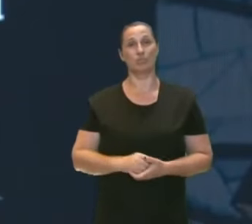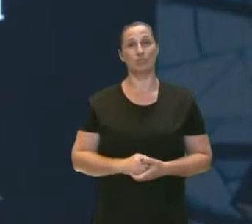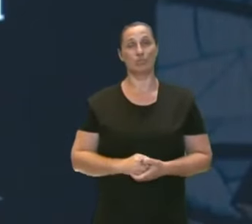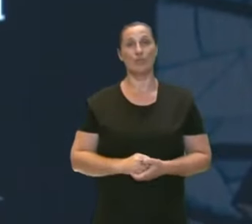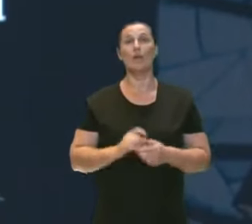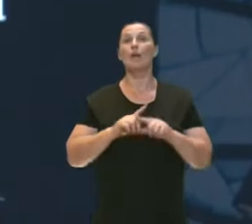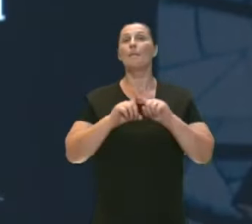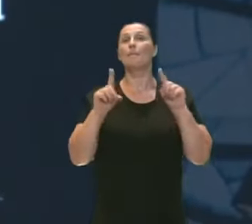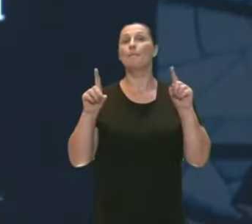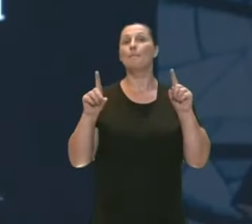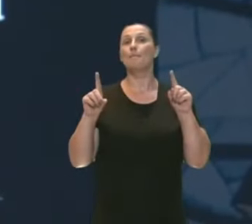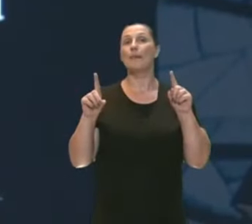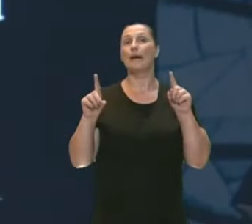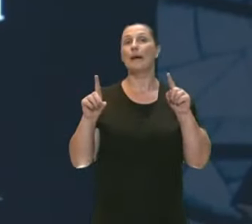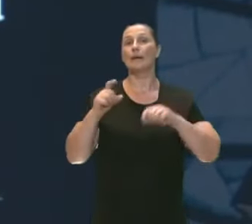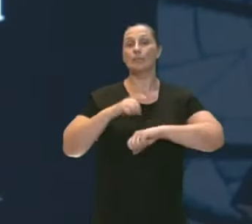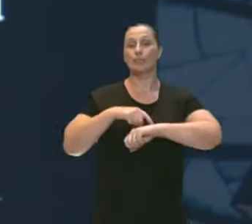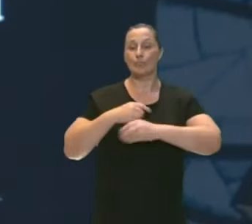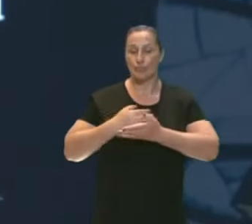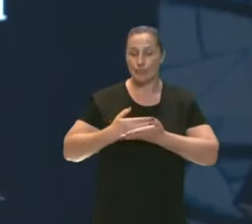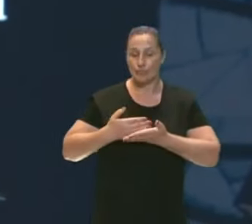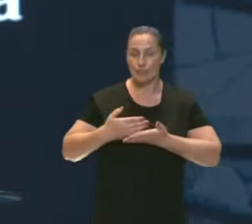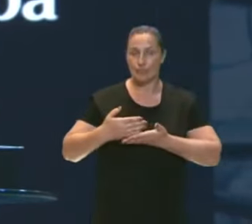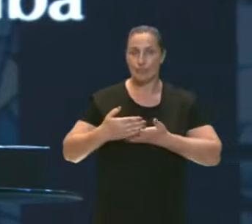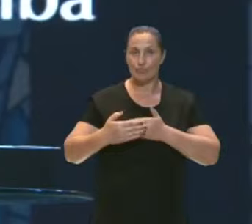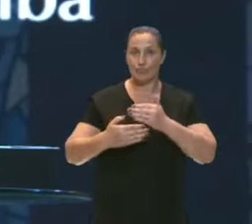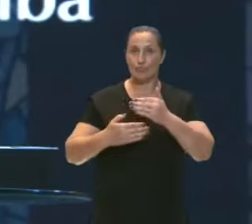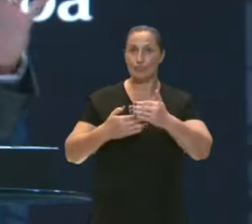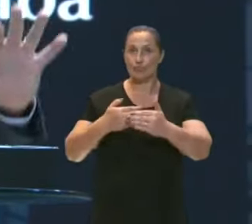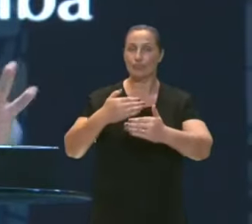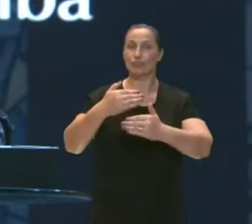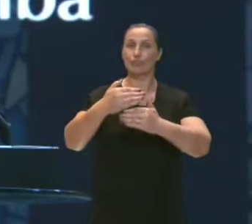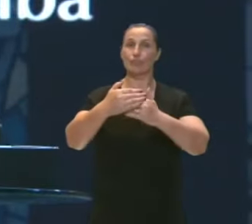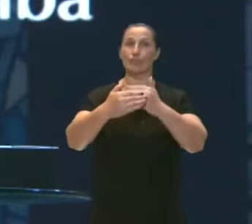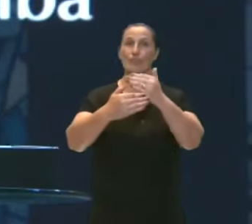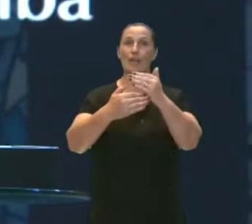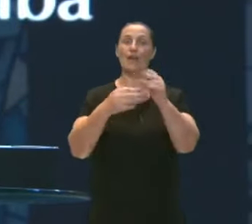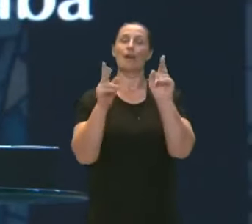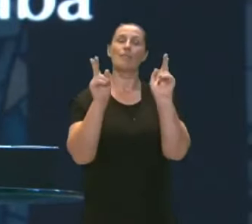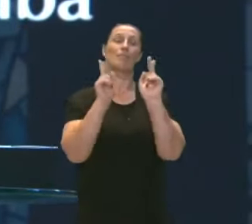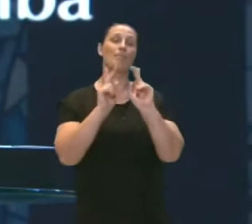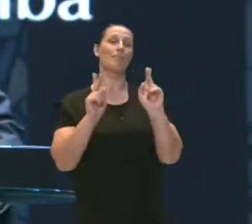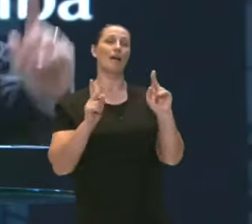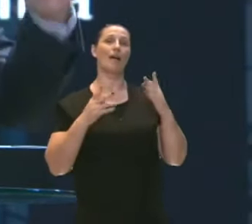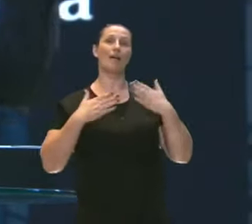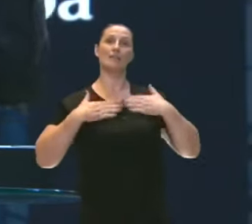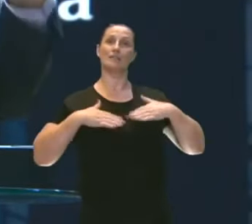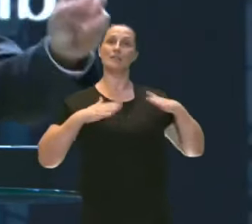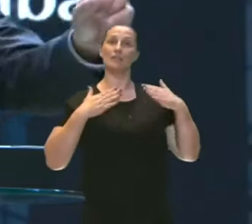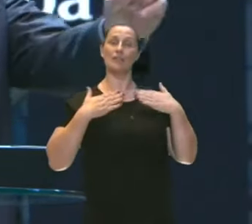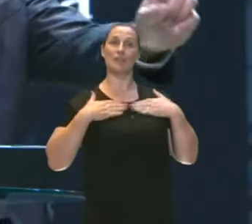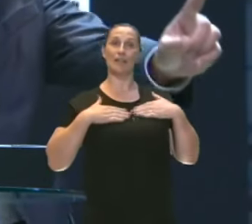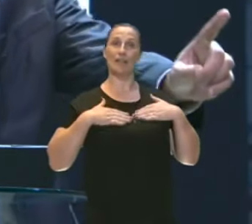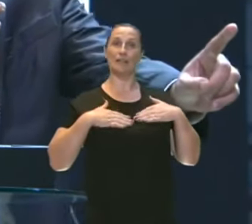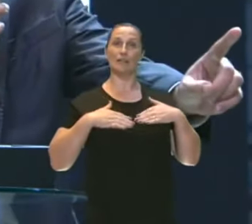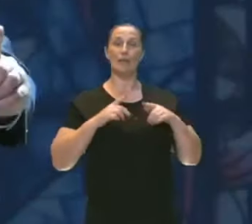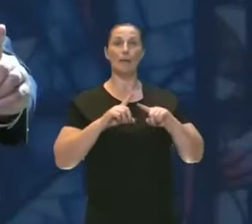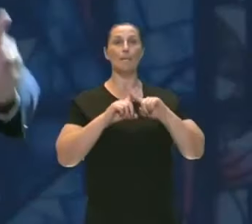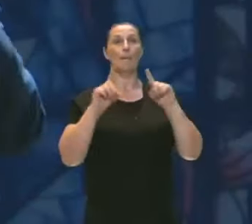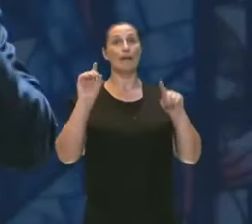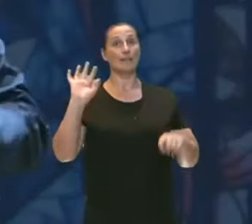Mas o tempo passa, eles vivem em certa paz e tranquilidade no Egito, mas na morte do